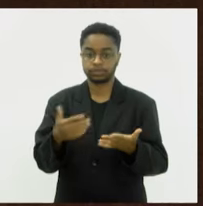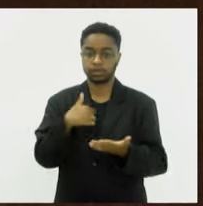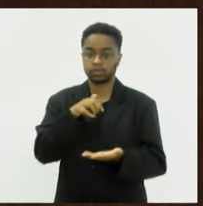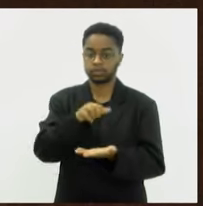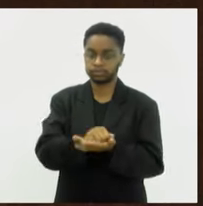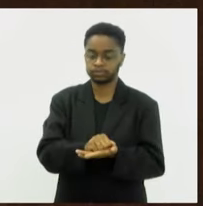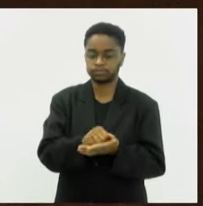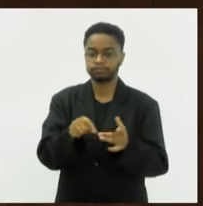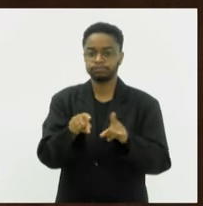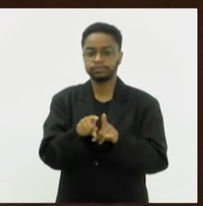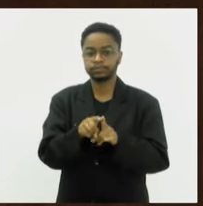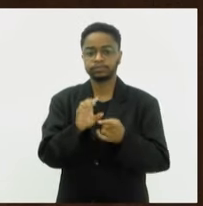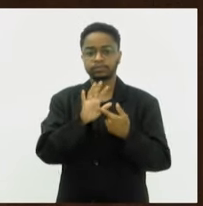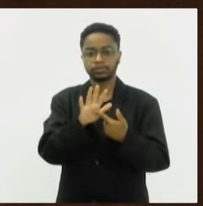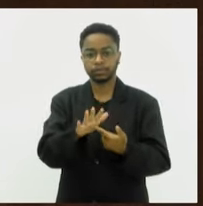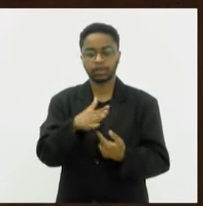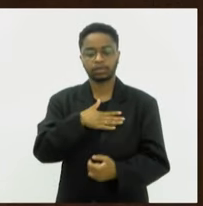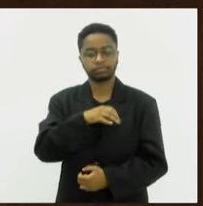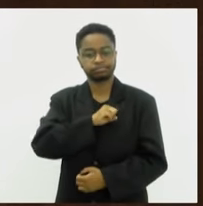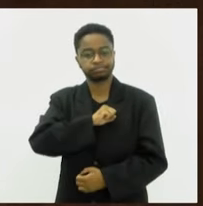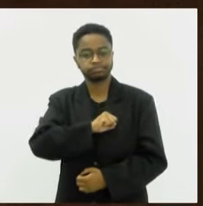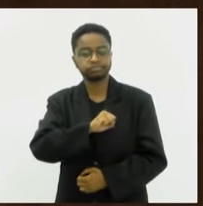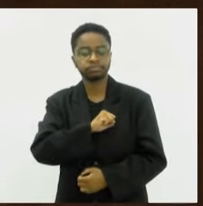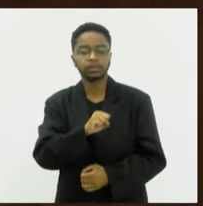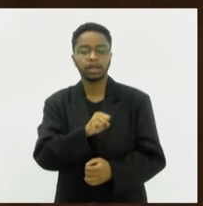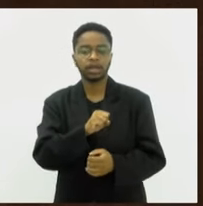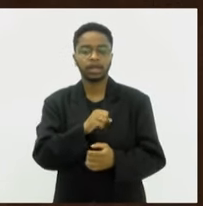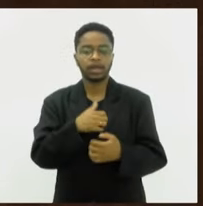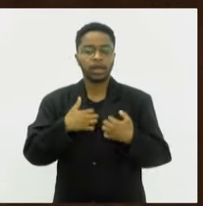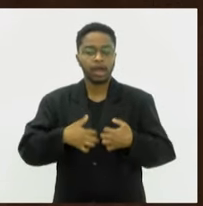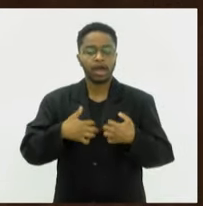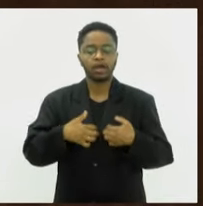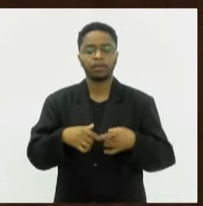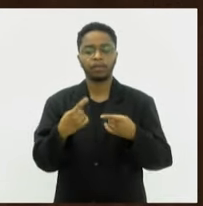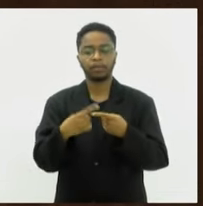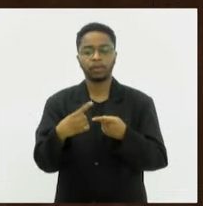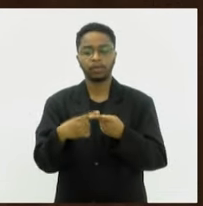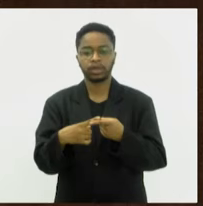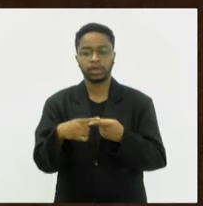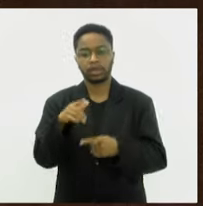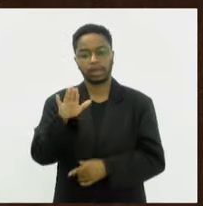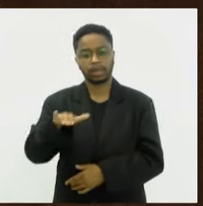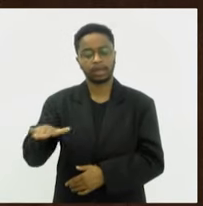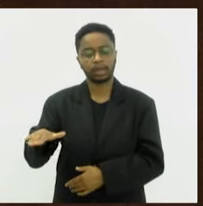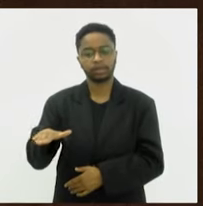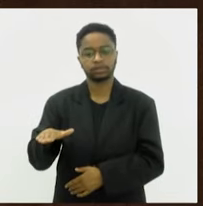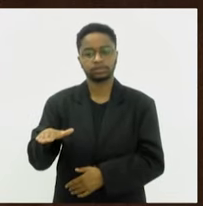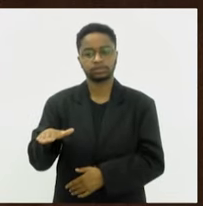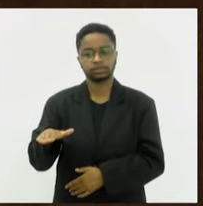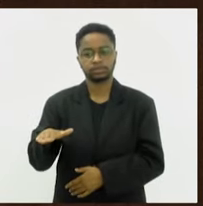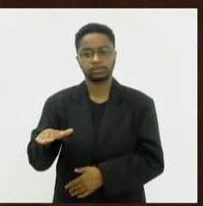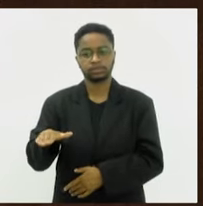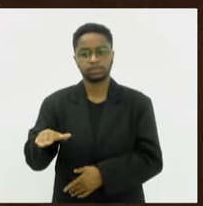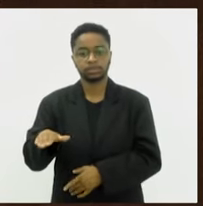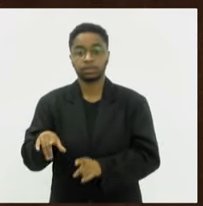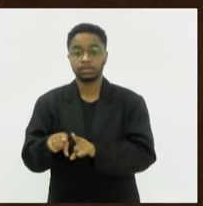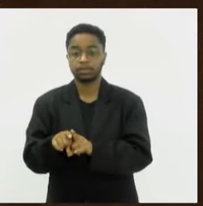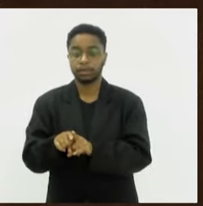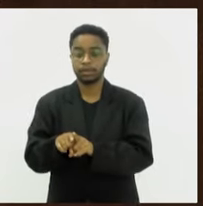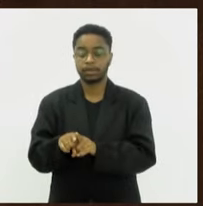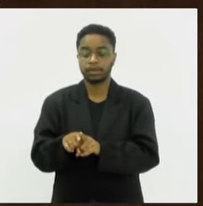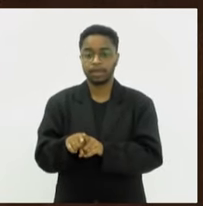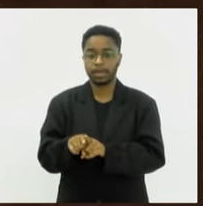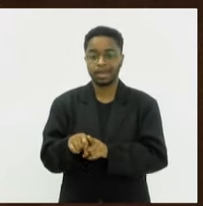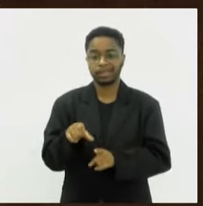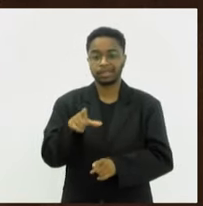registro e a minha indignação, não só porque essa criança e a pessoa tem uma parente que